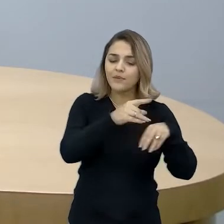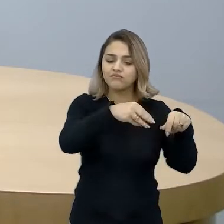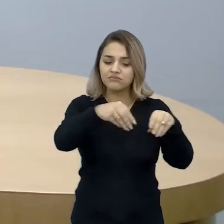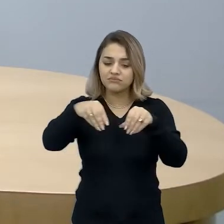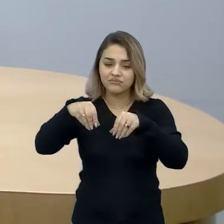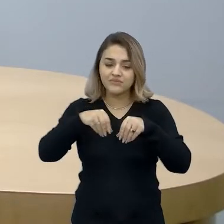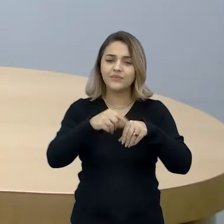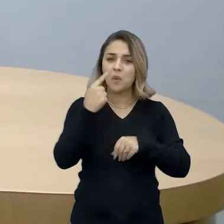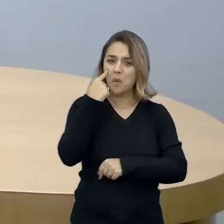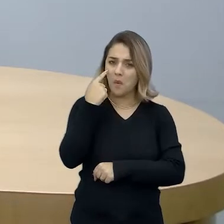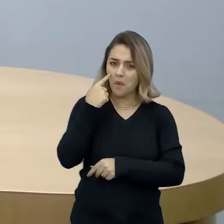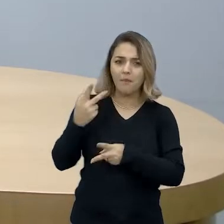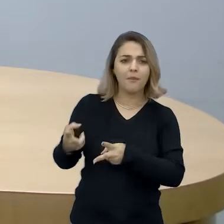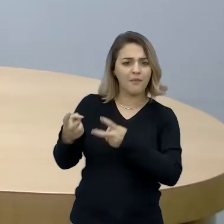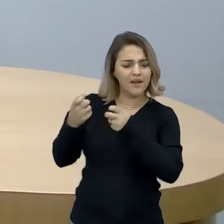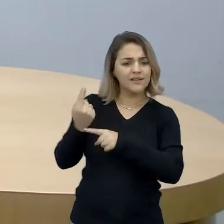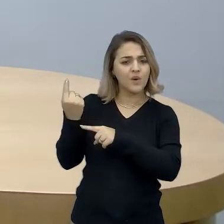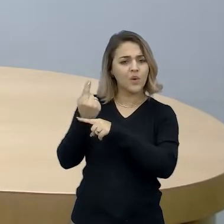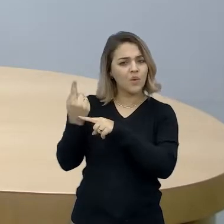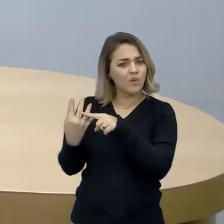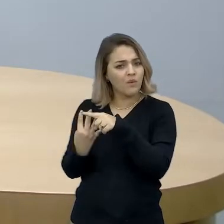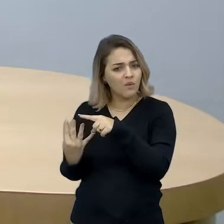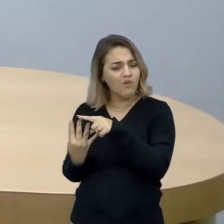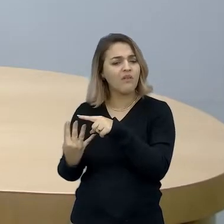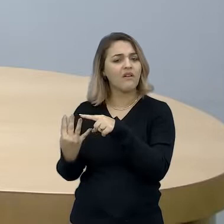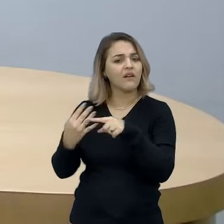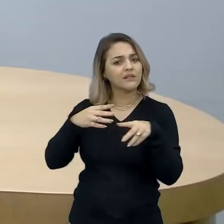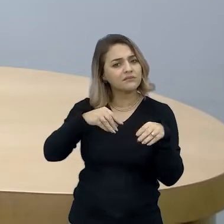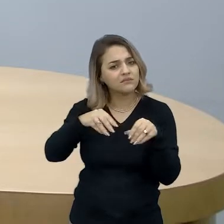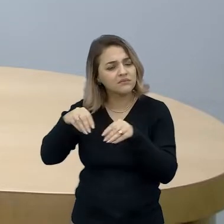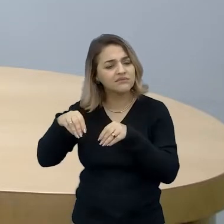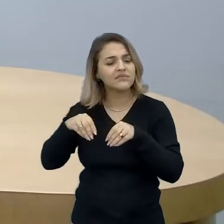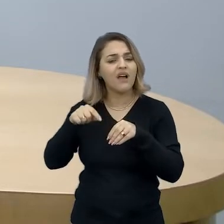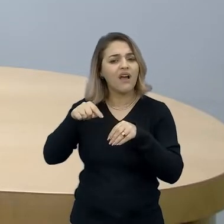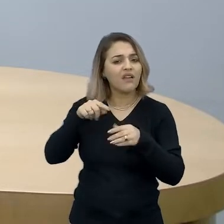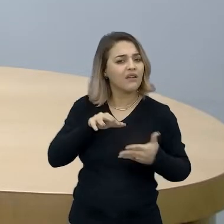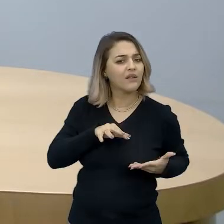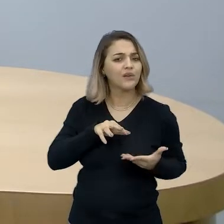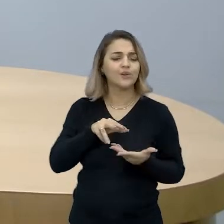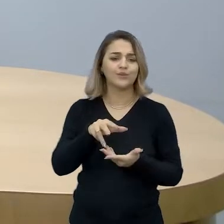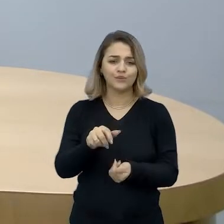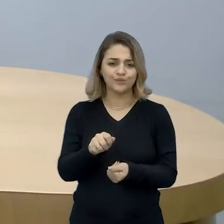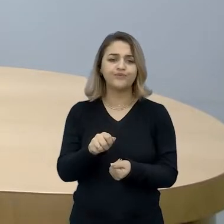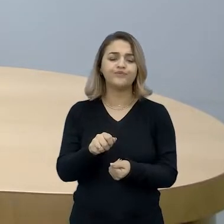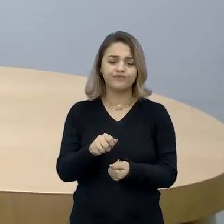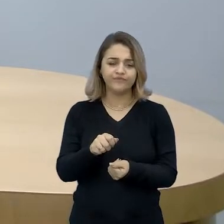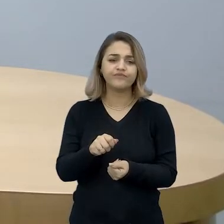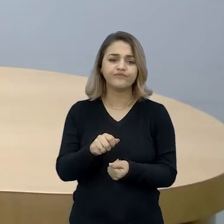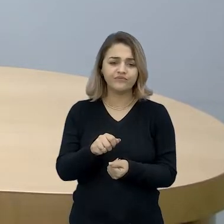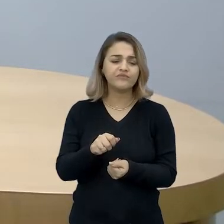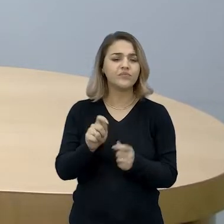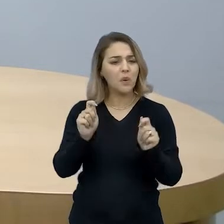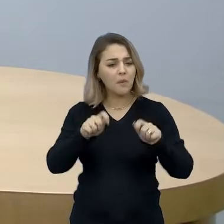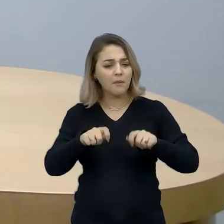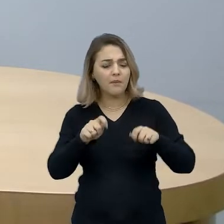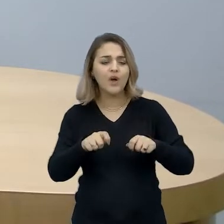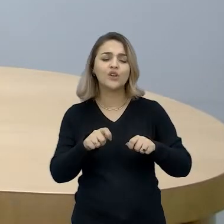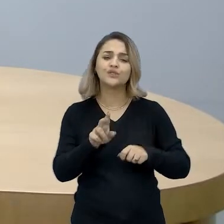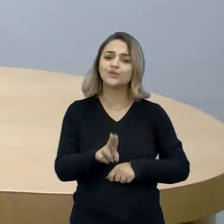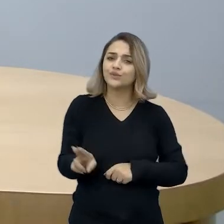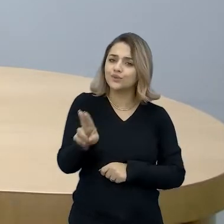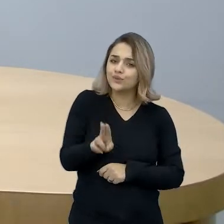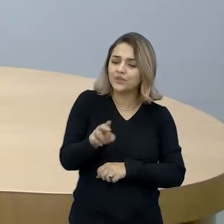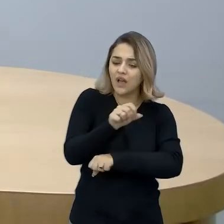que nós temos aí 1/4 aí do solo aí, né, no mundo, né, que podem ser ainda utilizados aí para